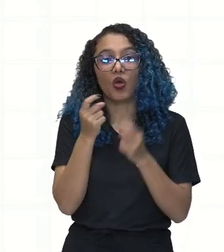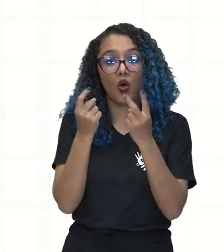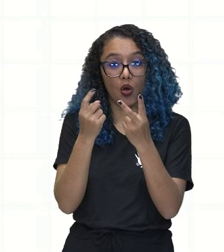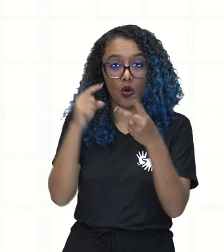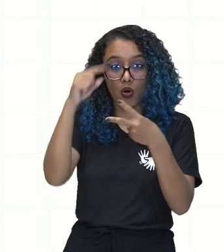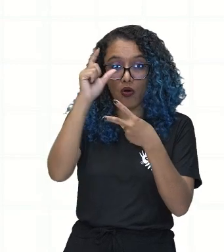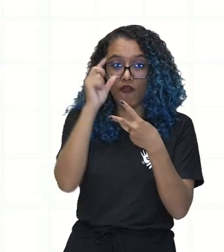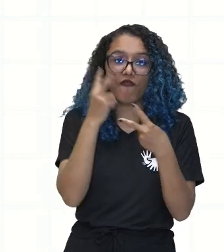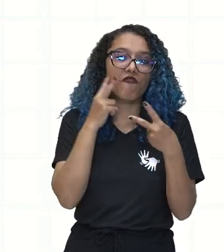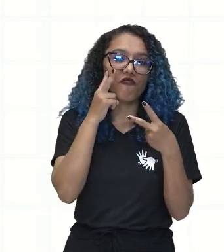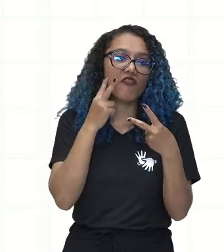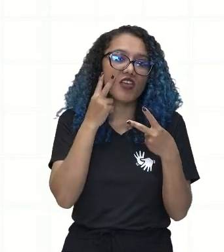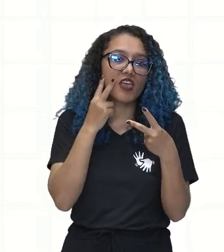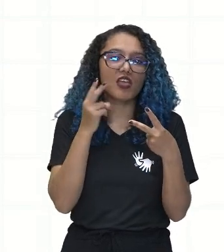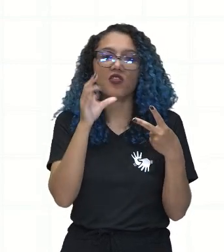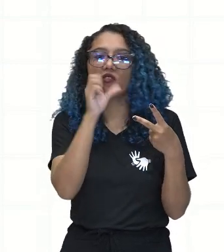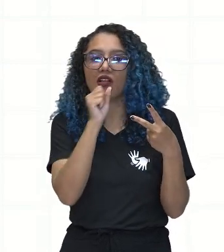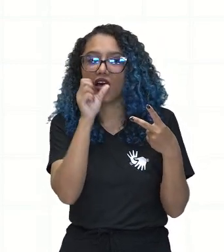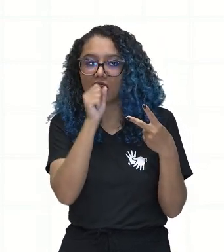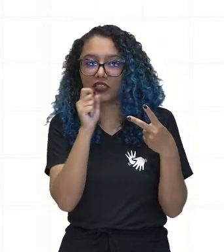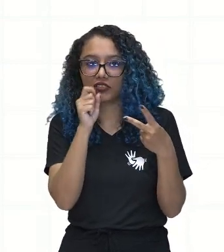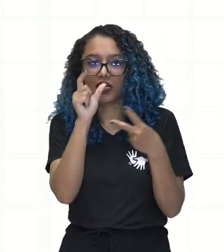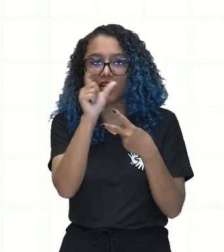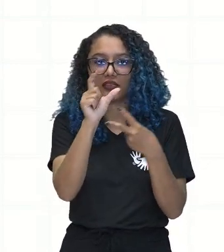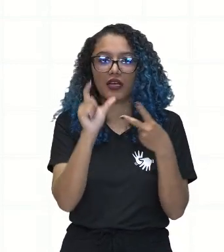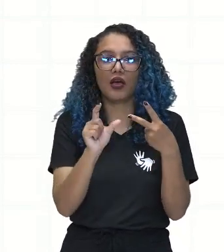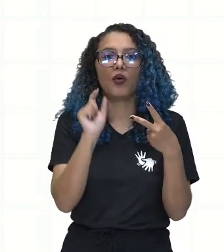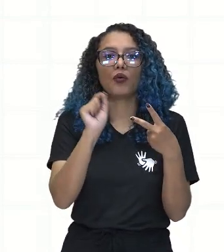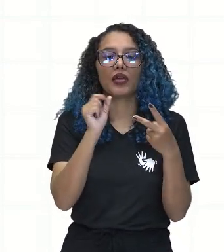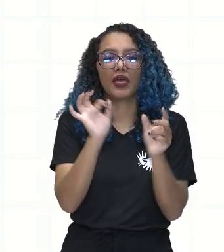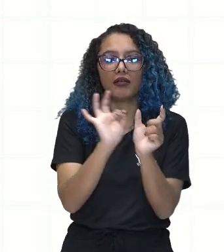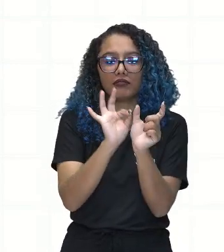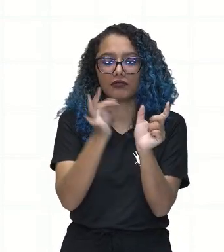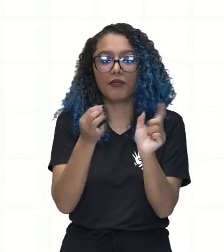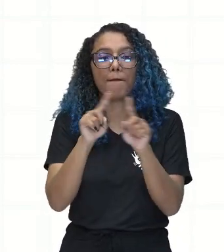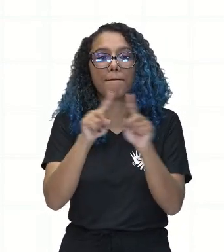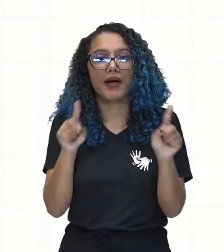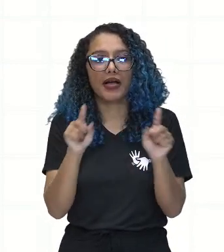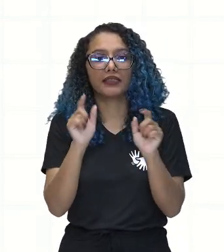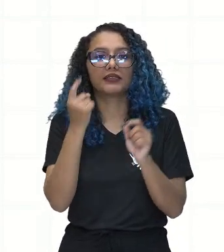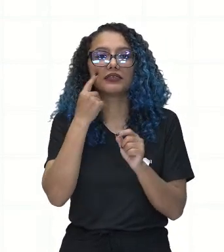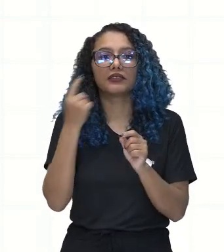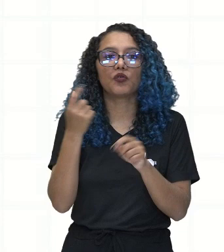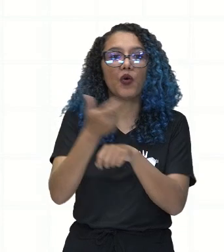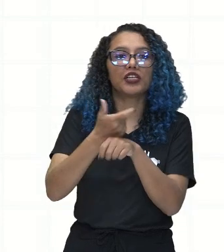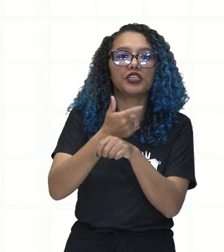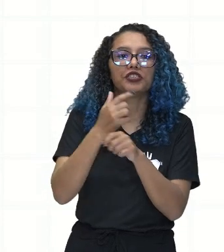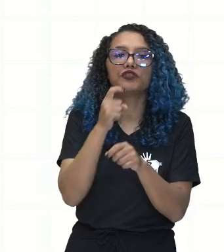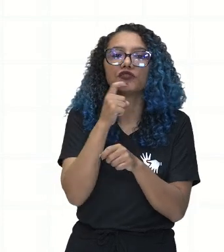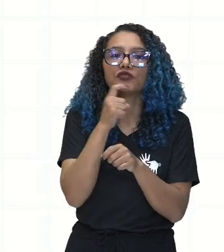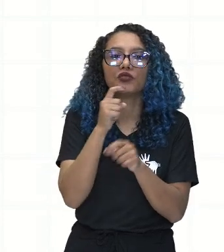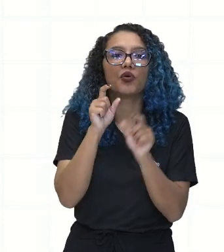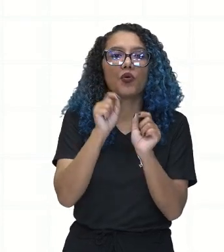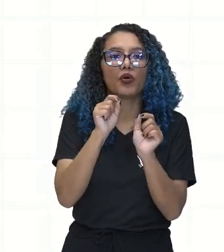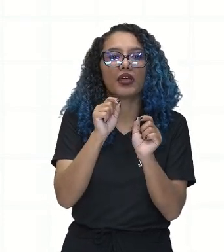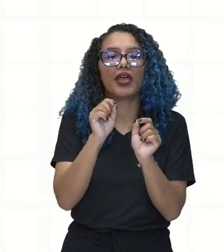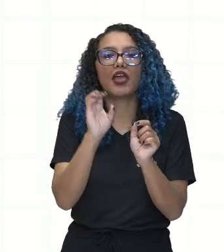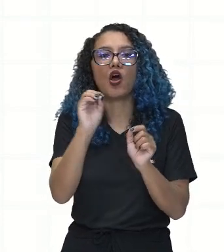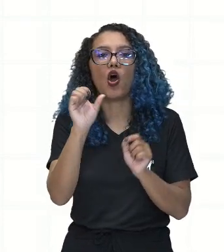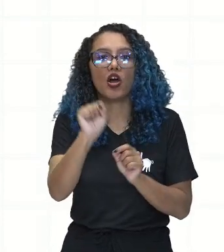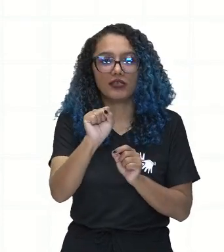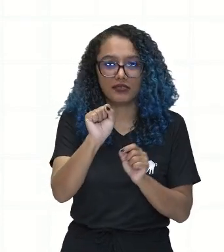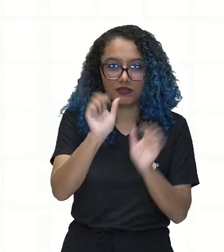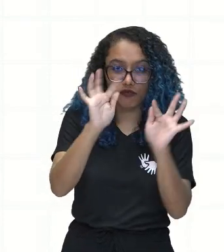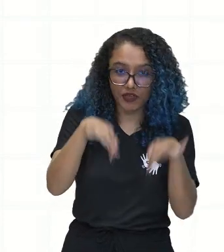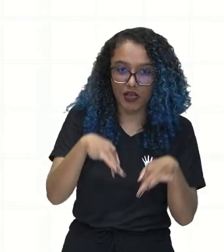gêneros diferentes, mas vai ficar sempre no plural masculino, ok? Assim como a goiaba e o caqui.